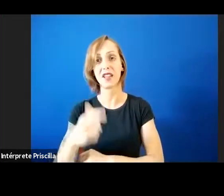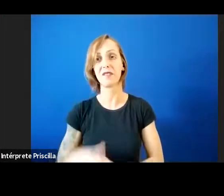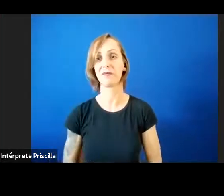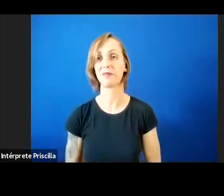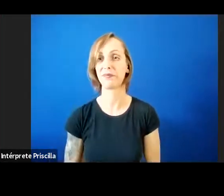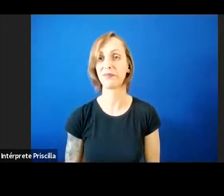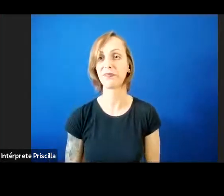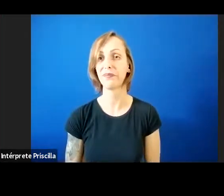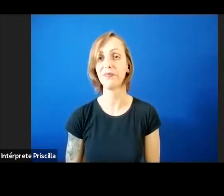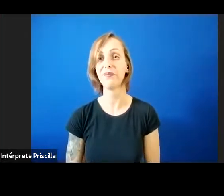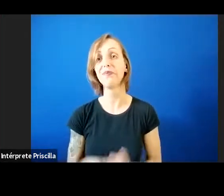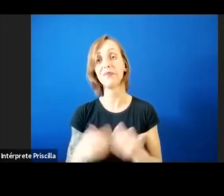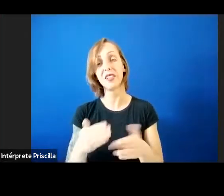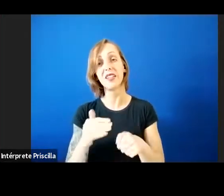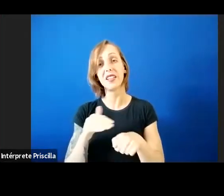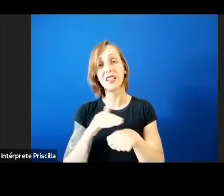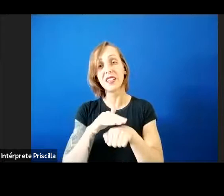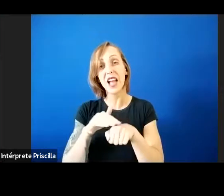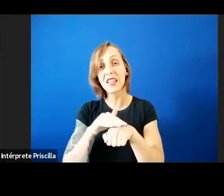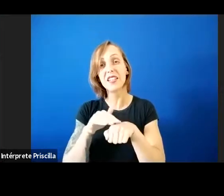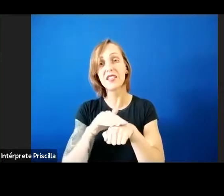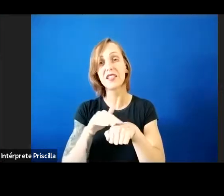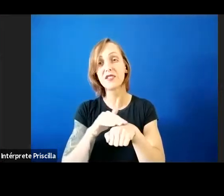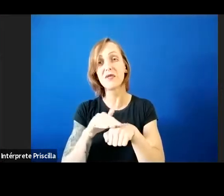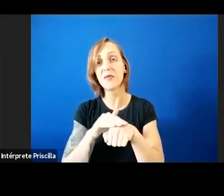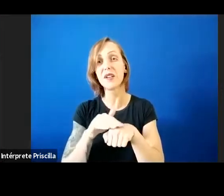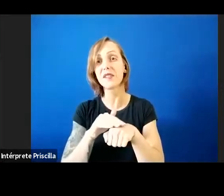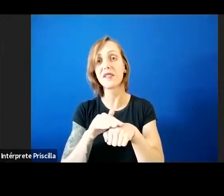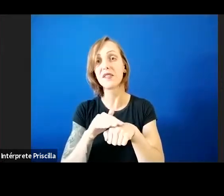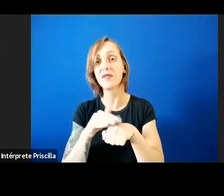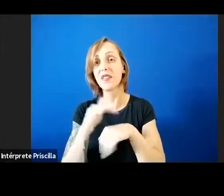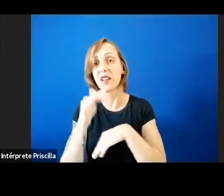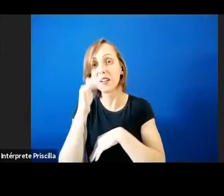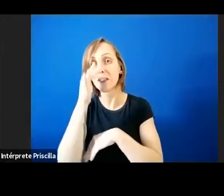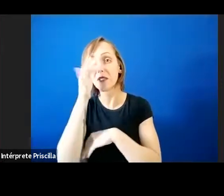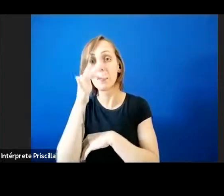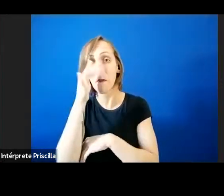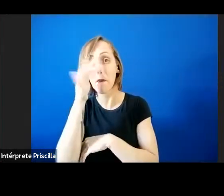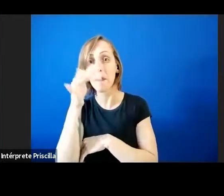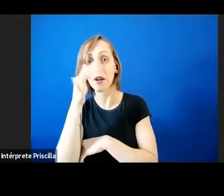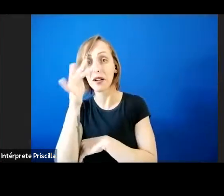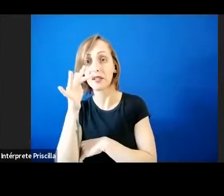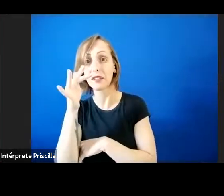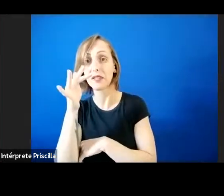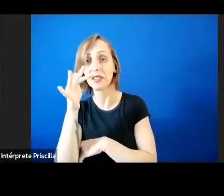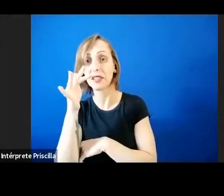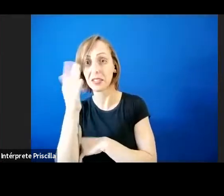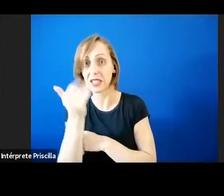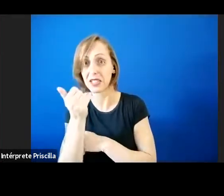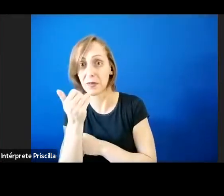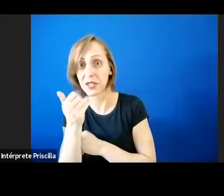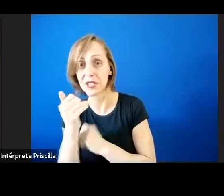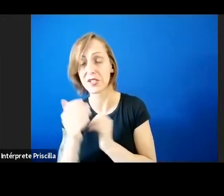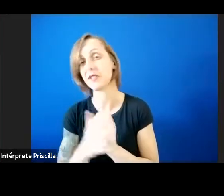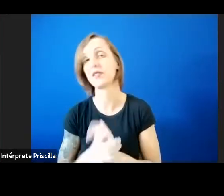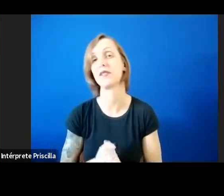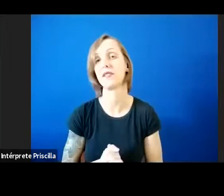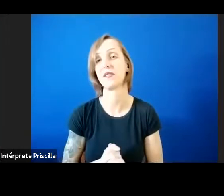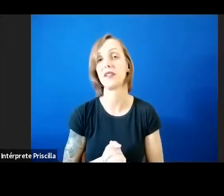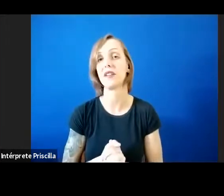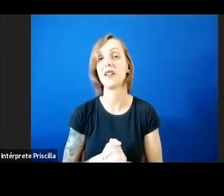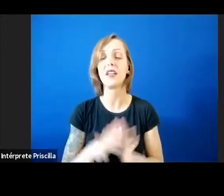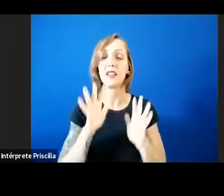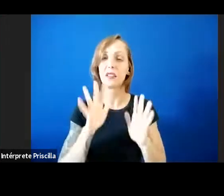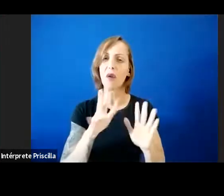começa a falar sobre punks, que são as plantas alimentícias não convencionais. Ou seja, uma coisa leva a outra,